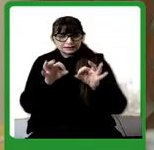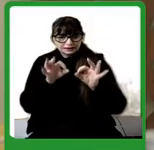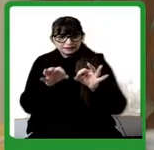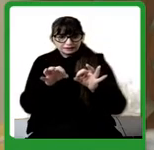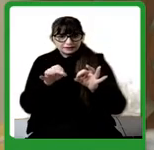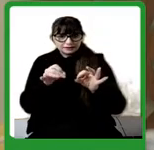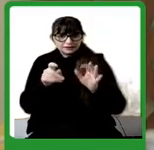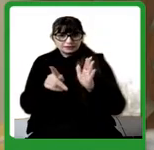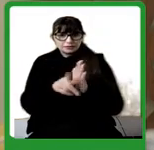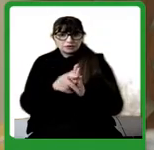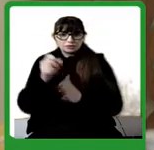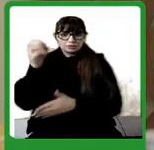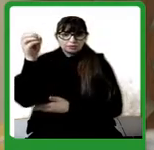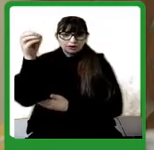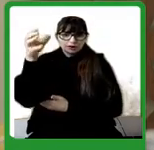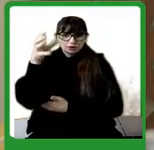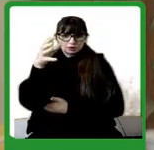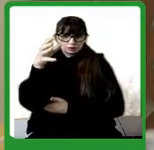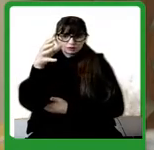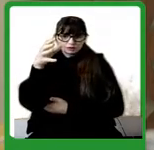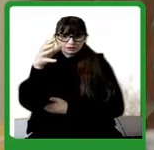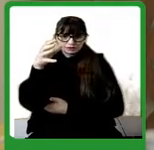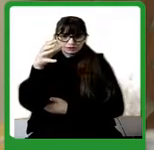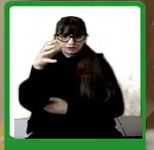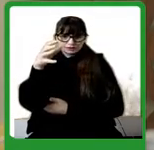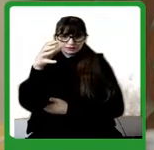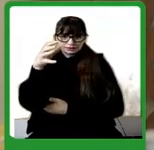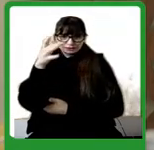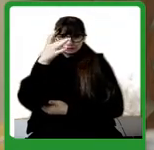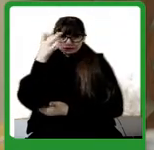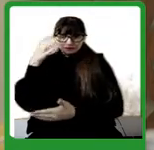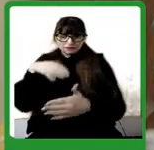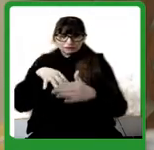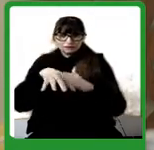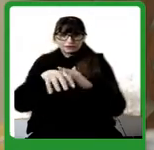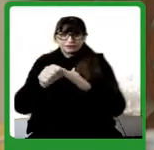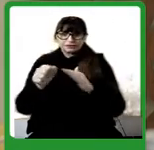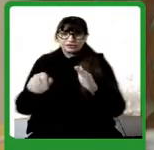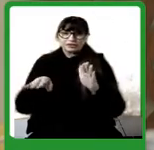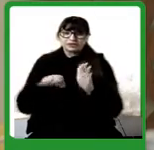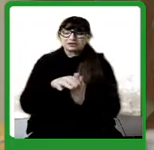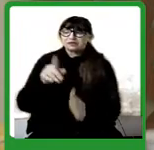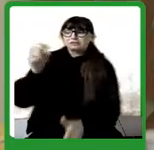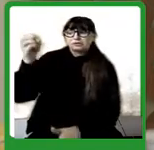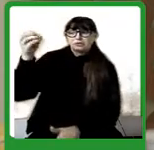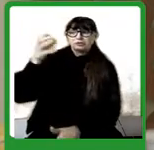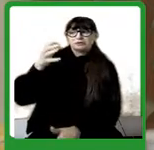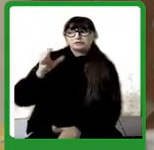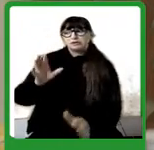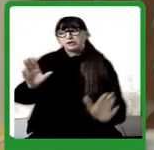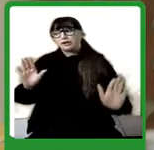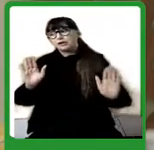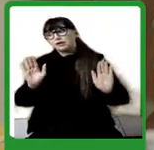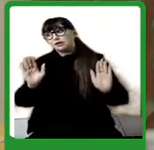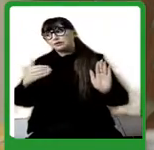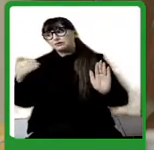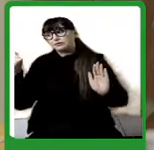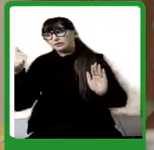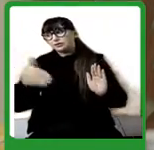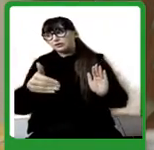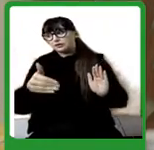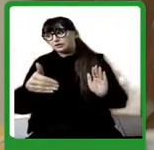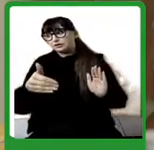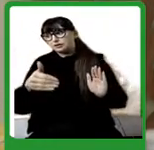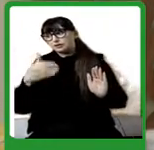luz acesa para o ladrão não entrar. De certo, o ladrão vai chegar lá e vai dizer, tem uma luz acesa, pelo amor de Deus, eu não vou entrar. Rádio